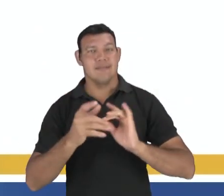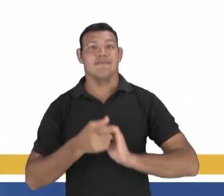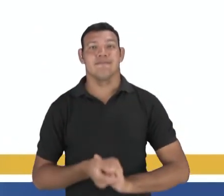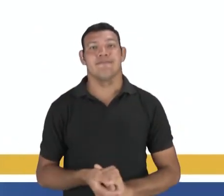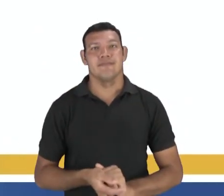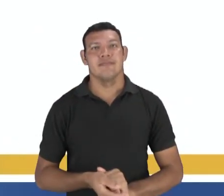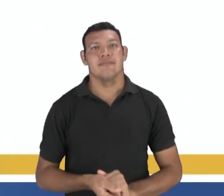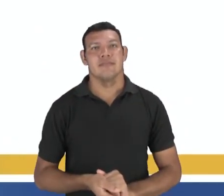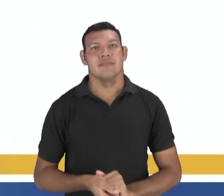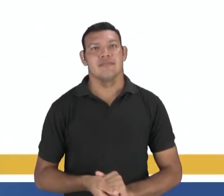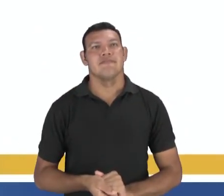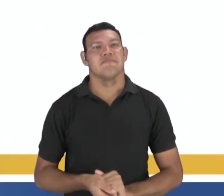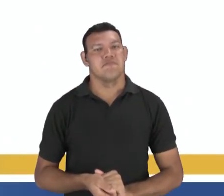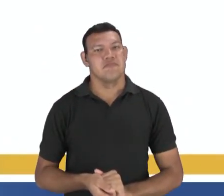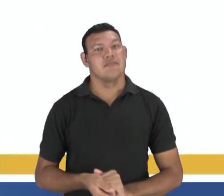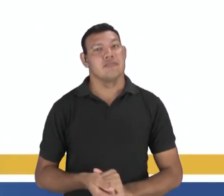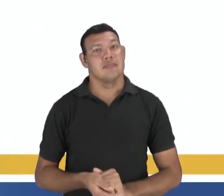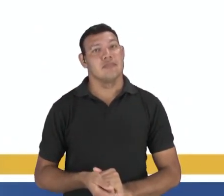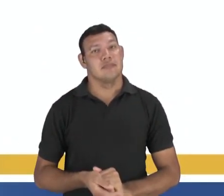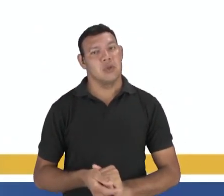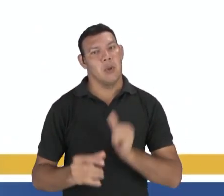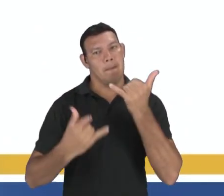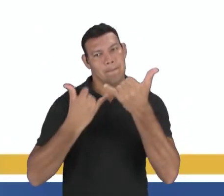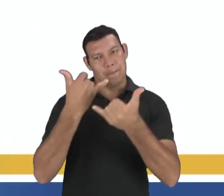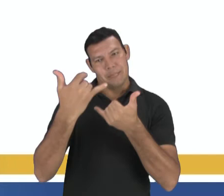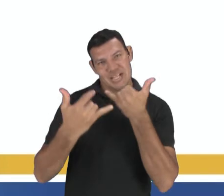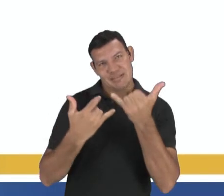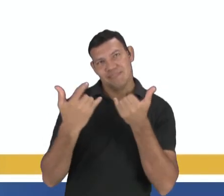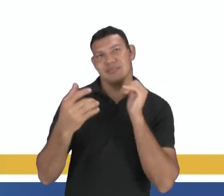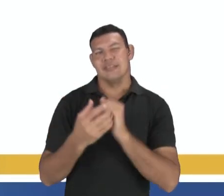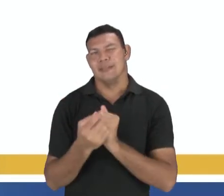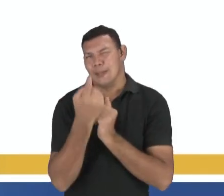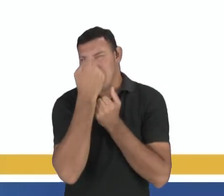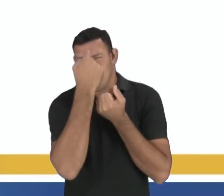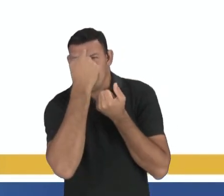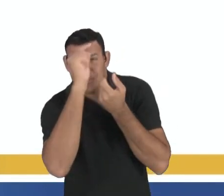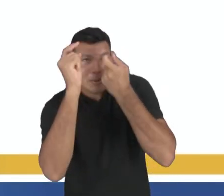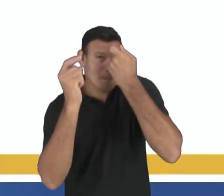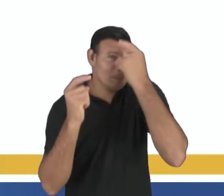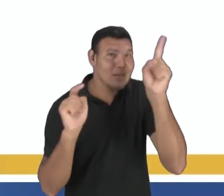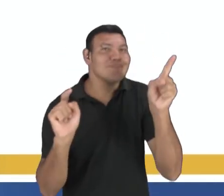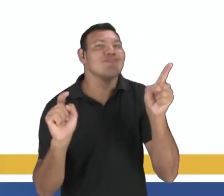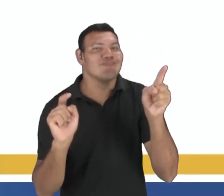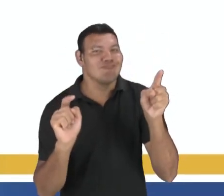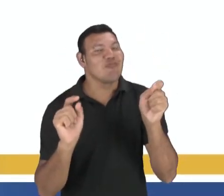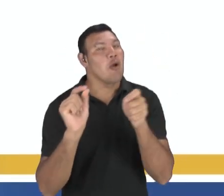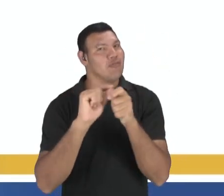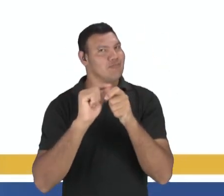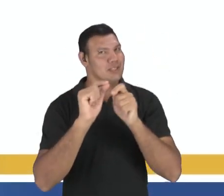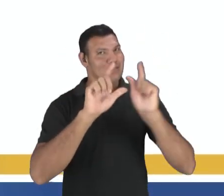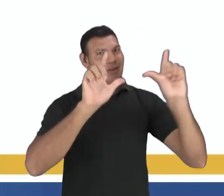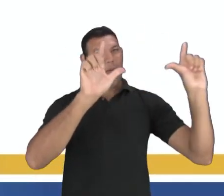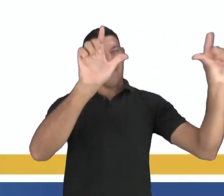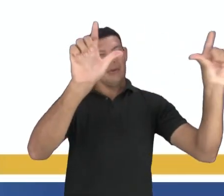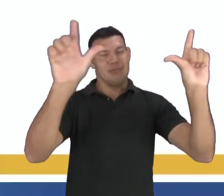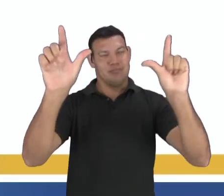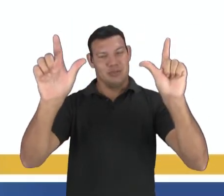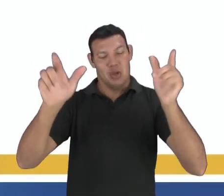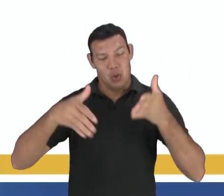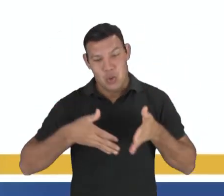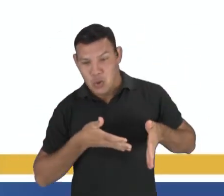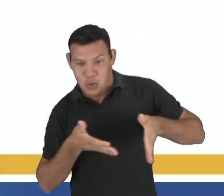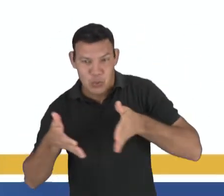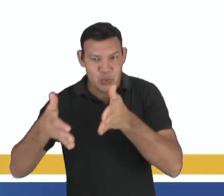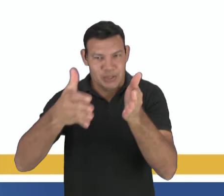adesivos e tal, muito conhecido e de uma maneira muito lúdica, muito criativa, preparou esse outdoor que deve